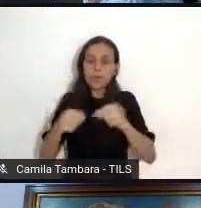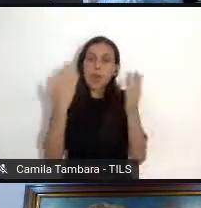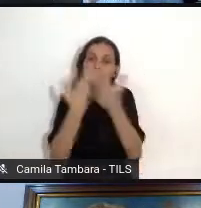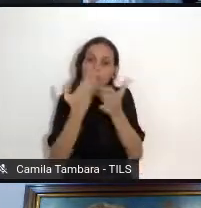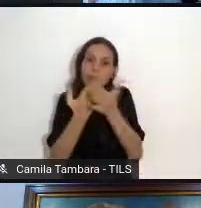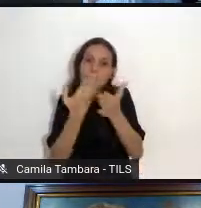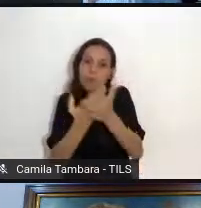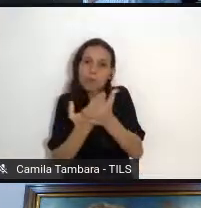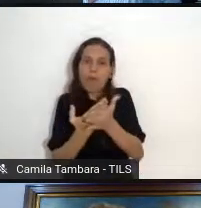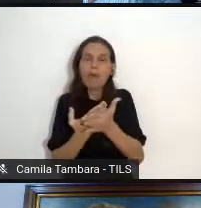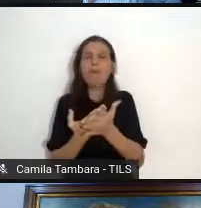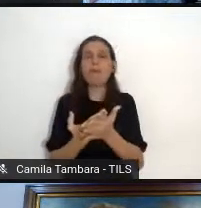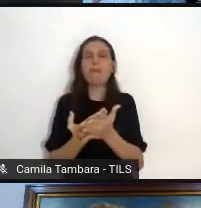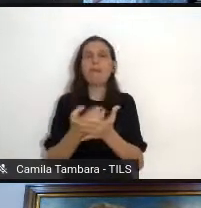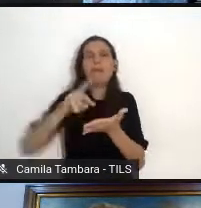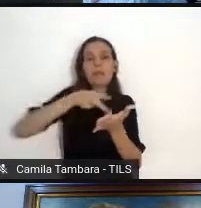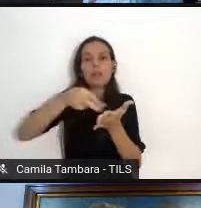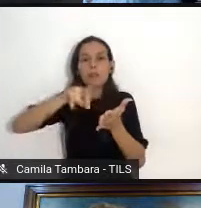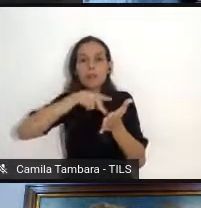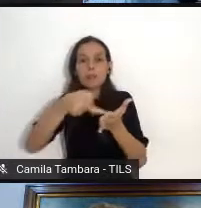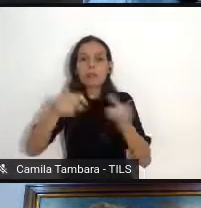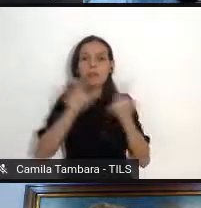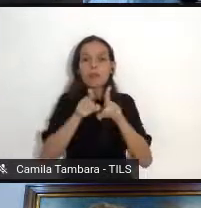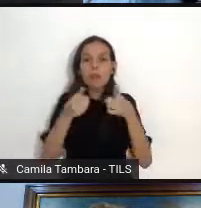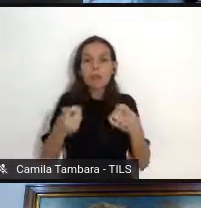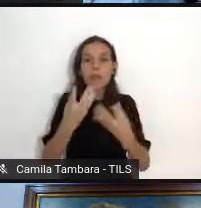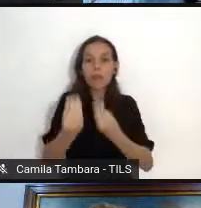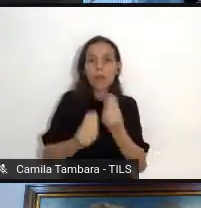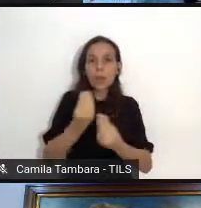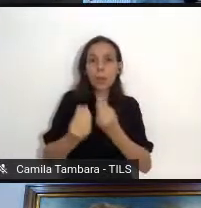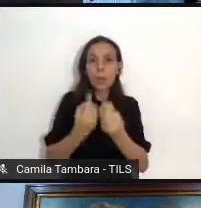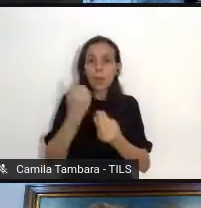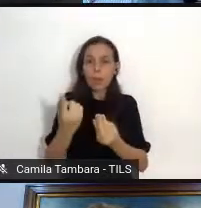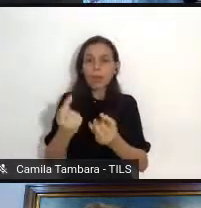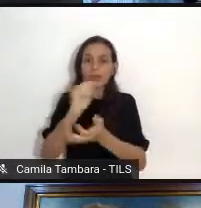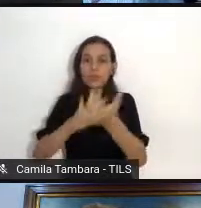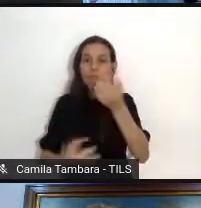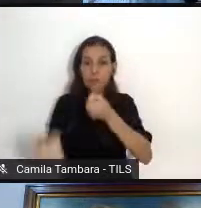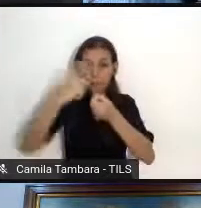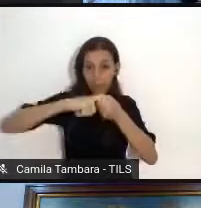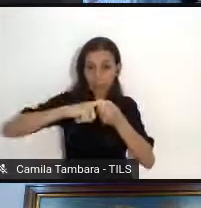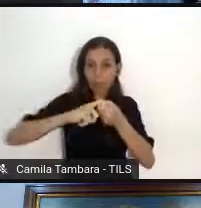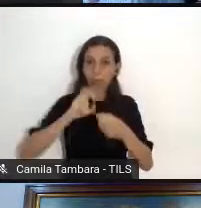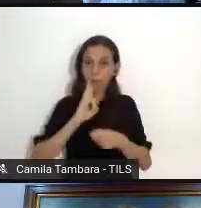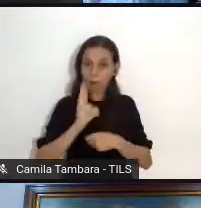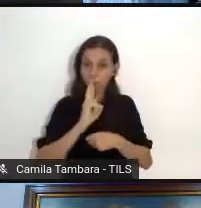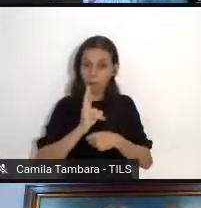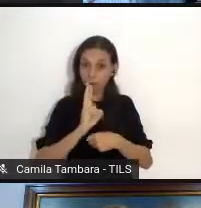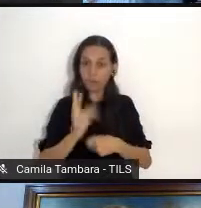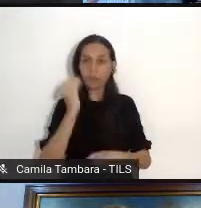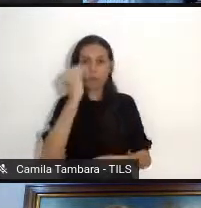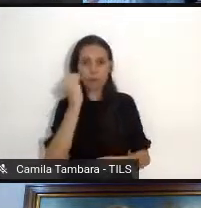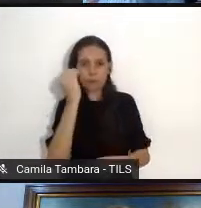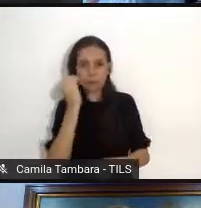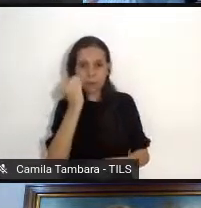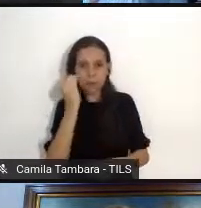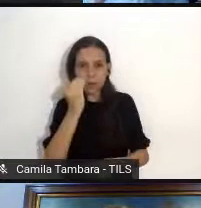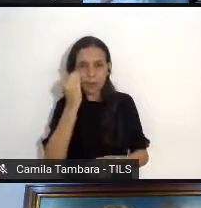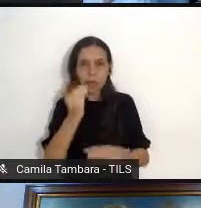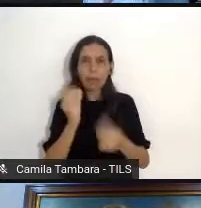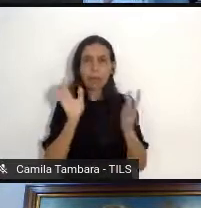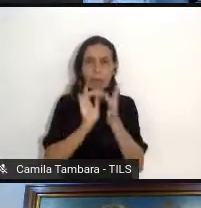pedia, e como uma das devolutivas, né, além dele responder sobre a experiência e o contato,